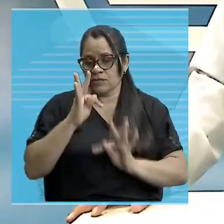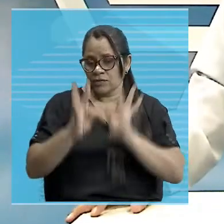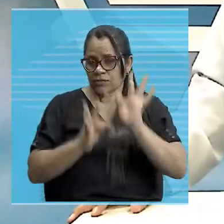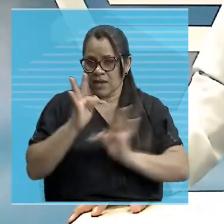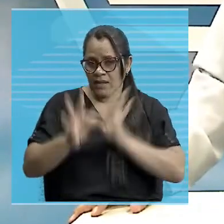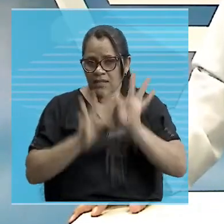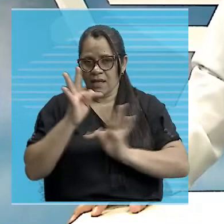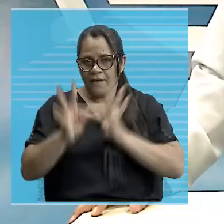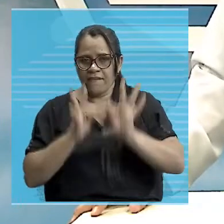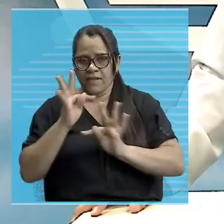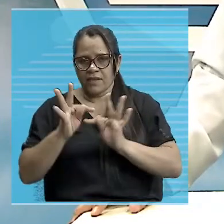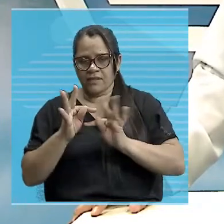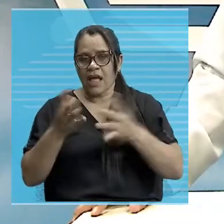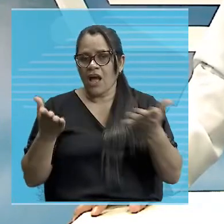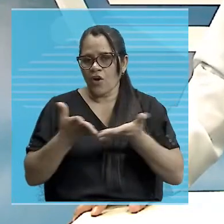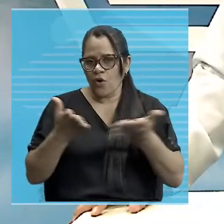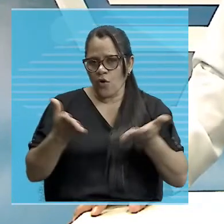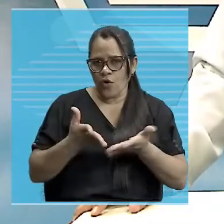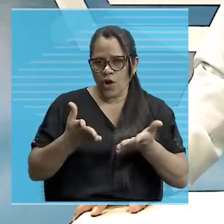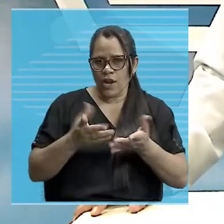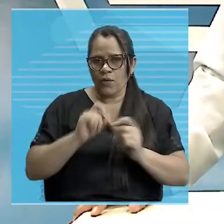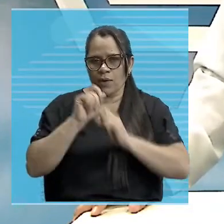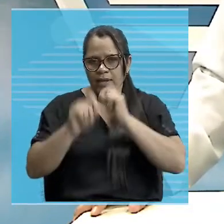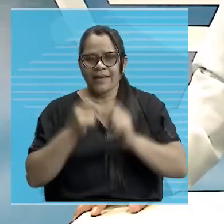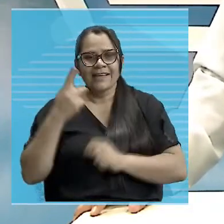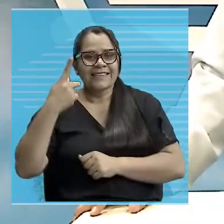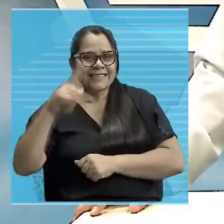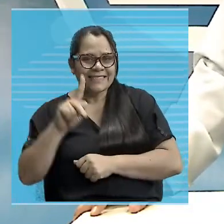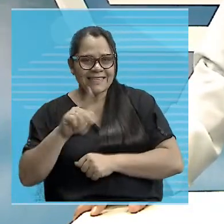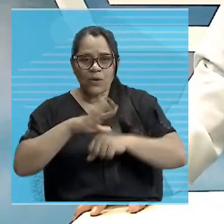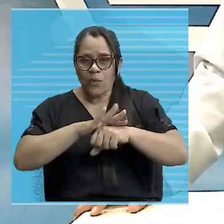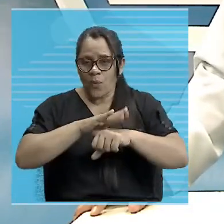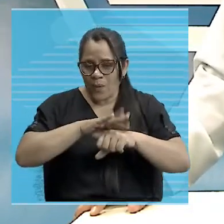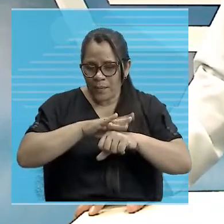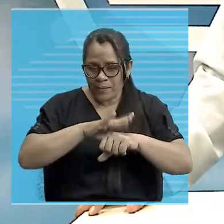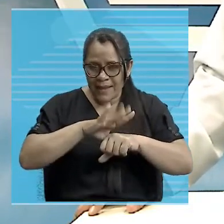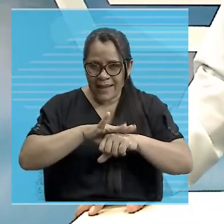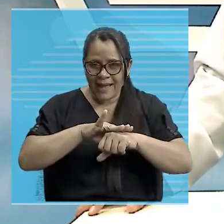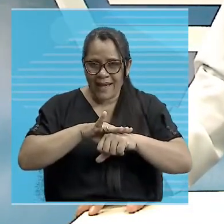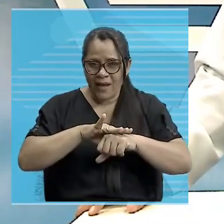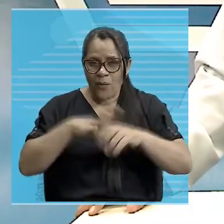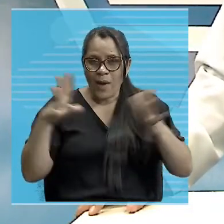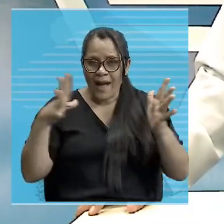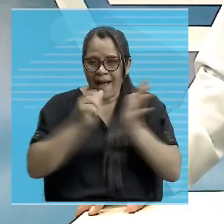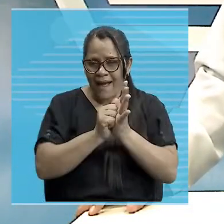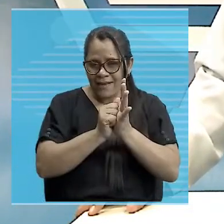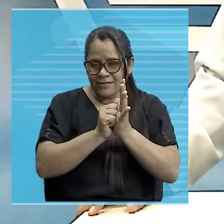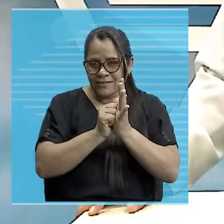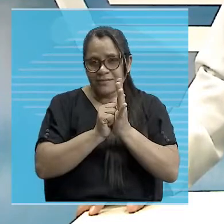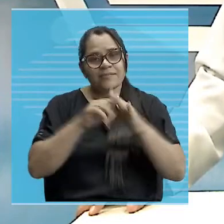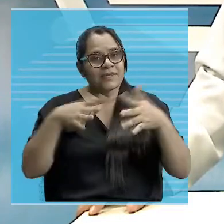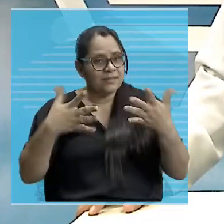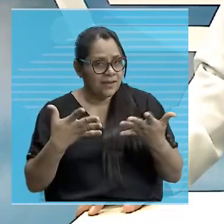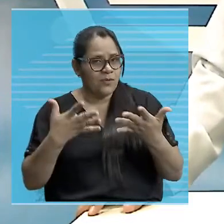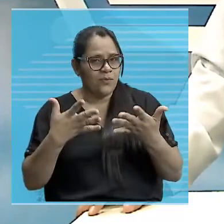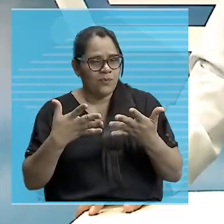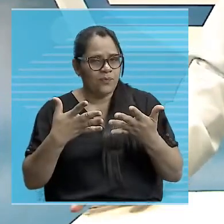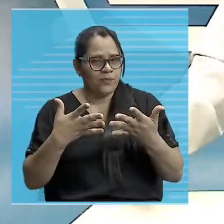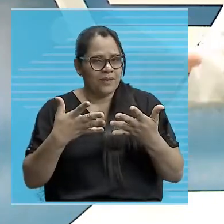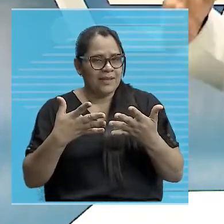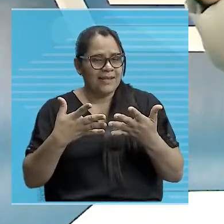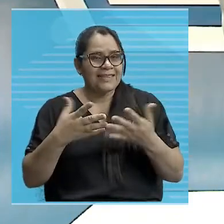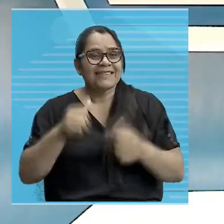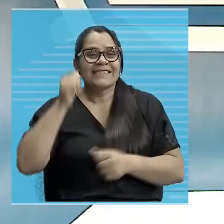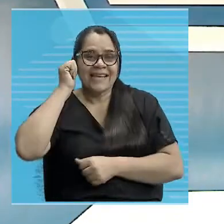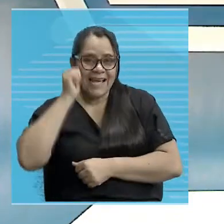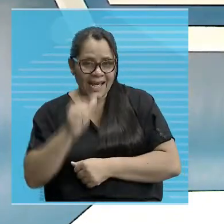tratáveis. Agora, e se ele pega AIDS? Se ela pega AIDS? Hã? Se ela